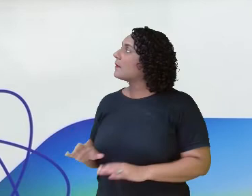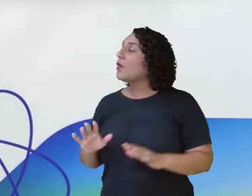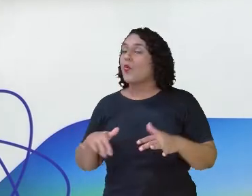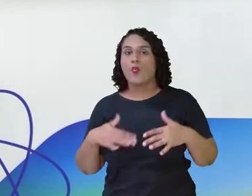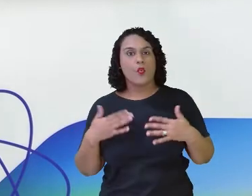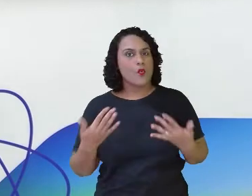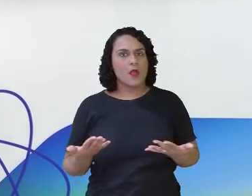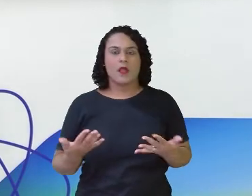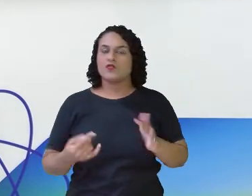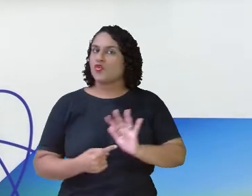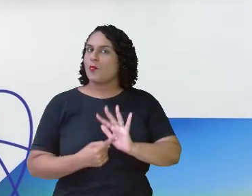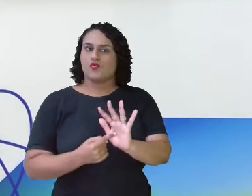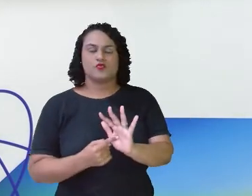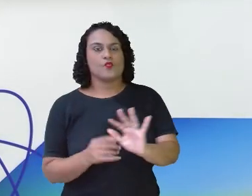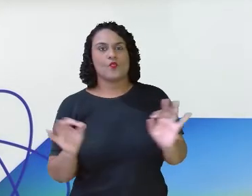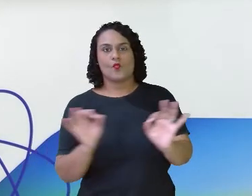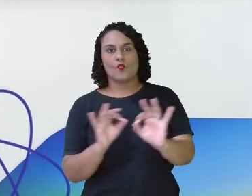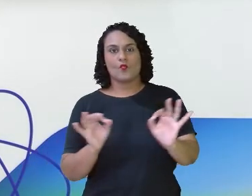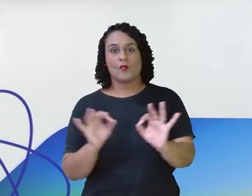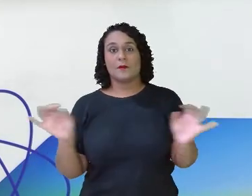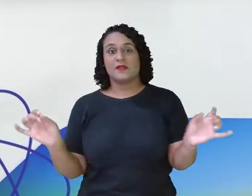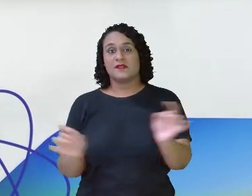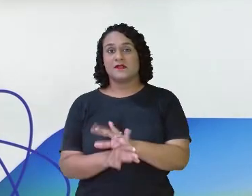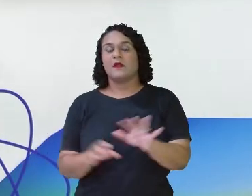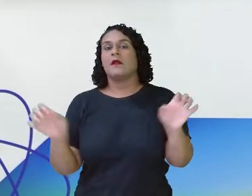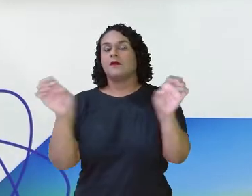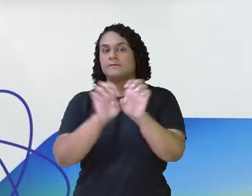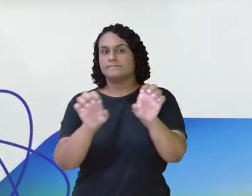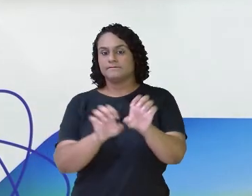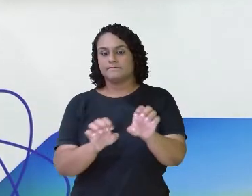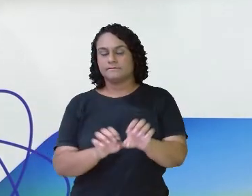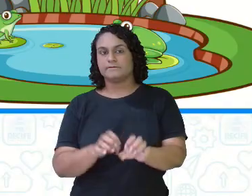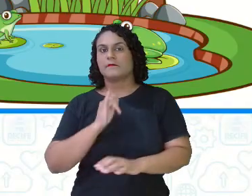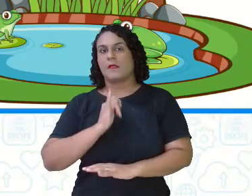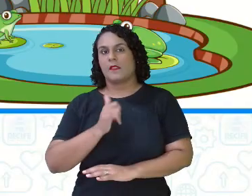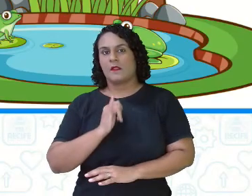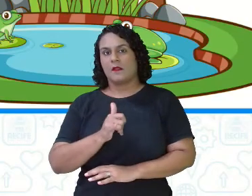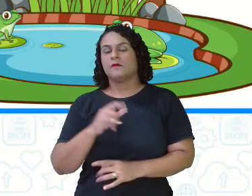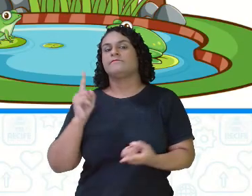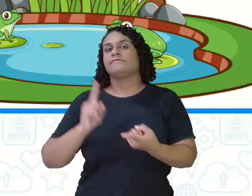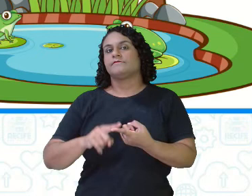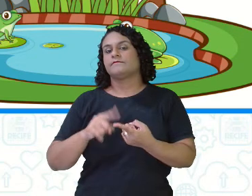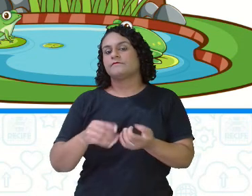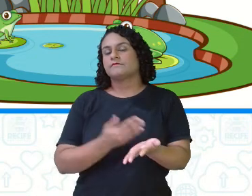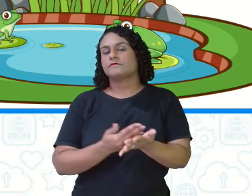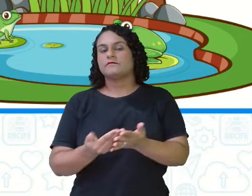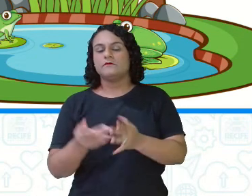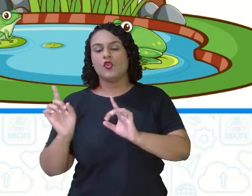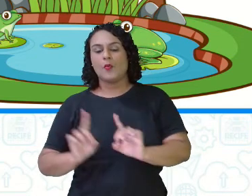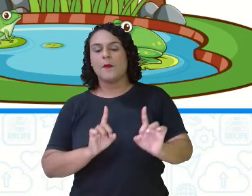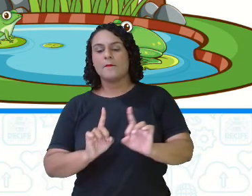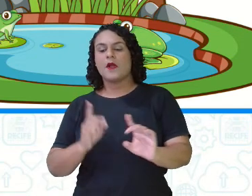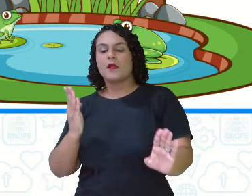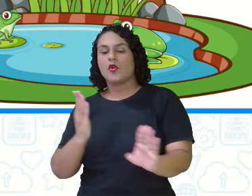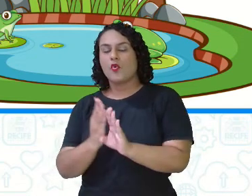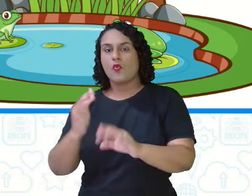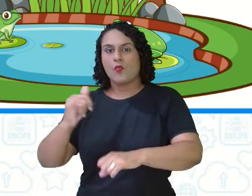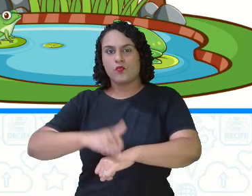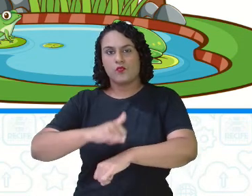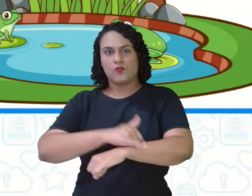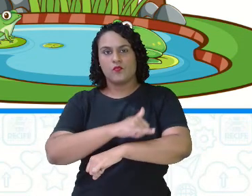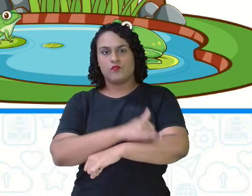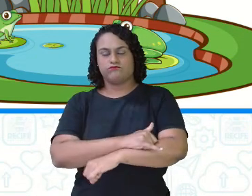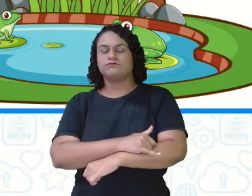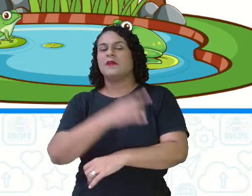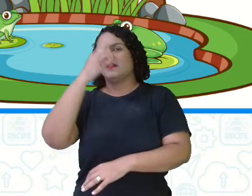quando. Nós vimos aqui, já para encerrar, a estrutura da narrativa. Situação inicial, quando os meninos encontram o sapo e